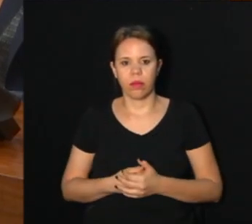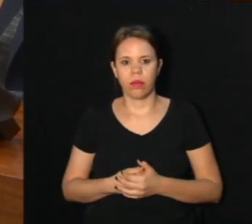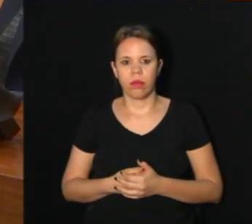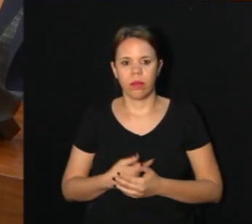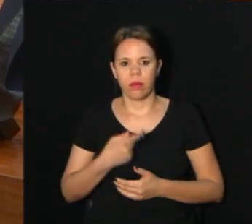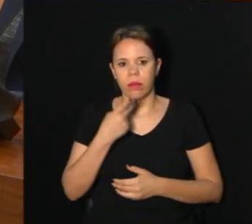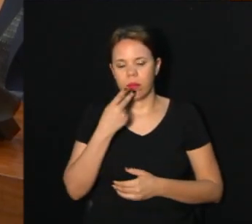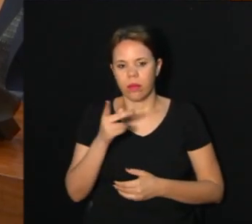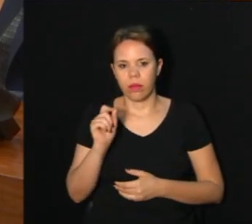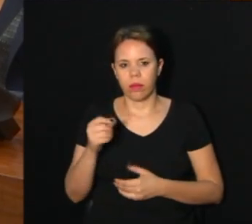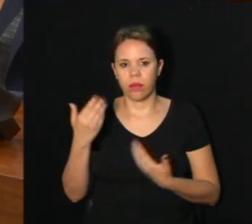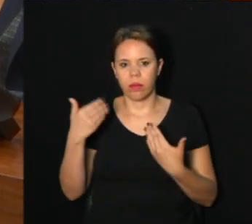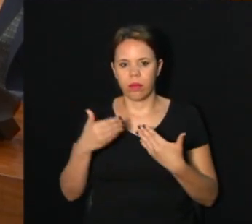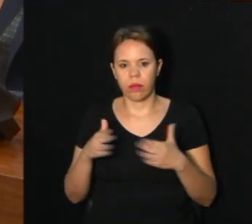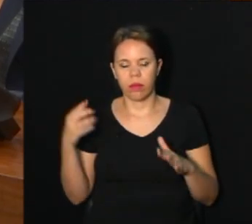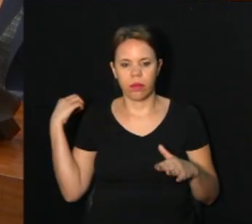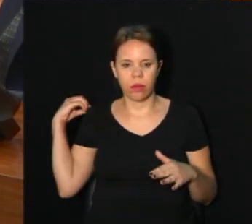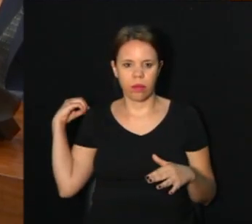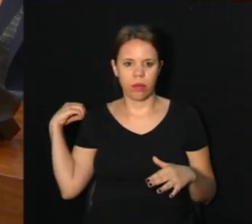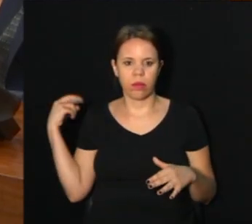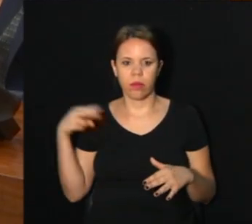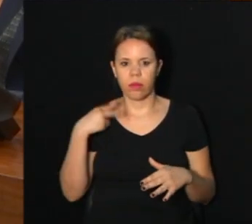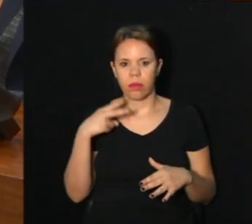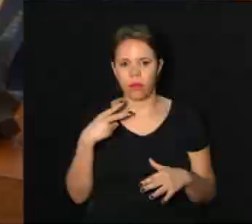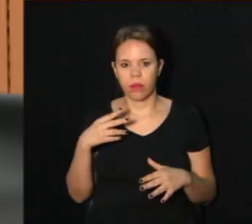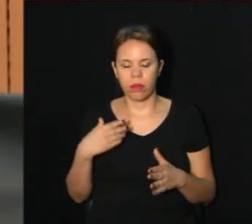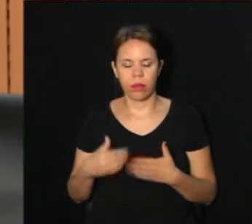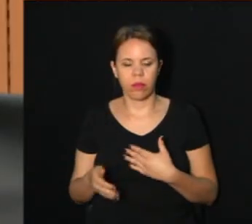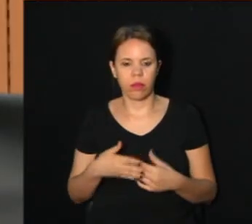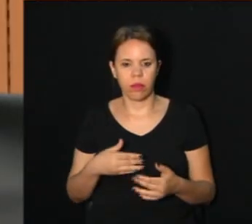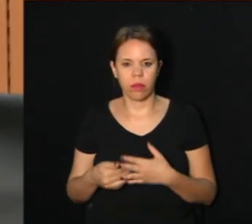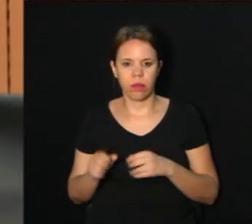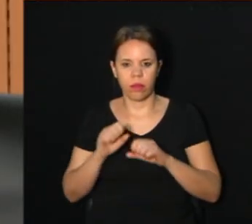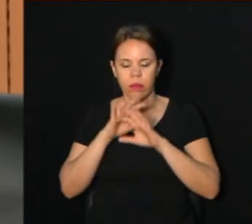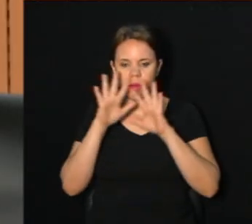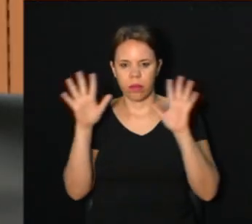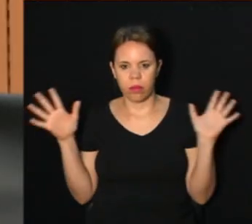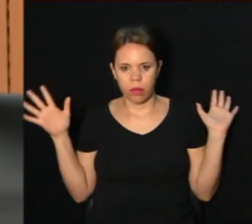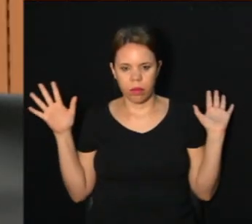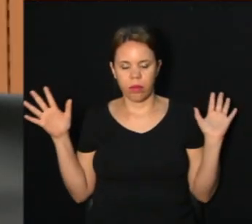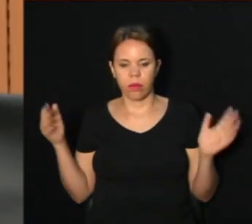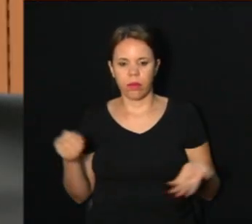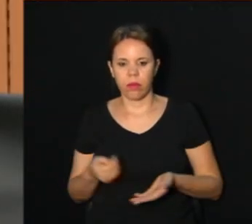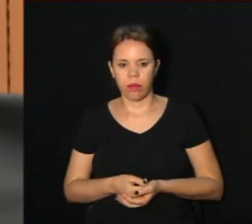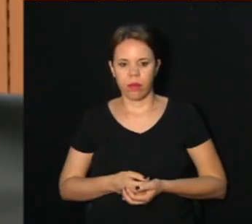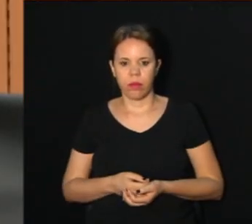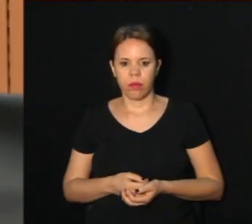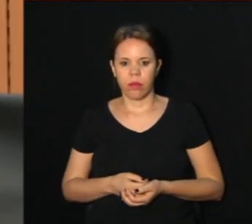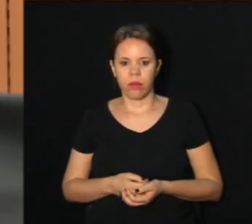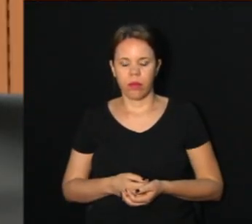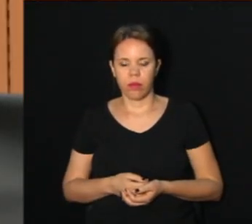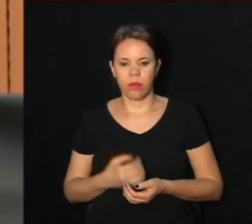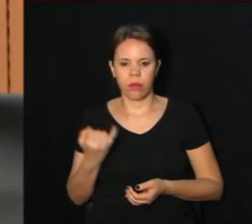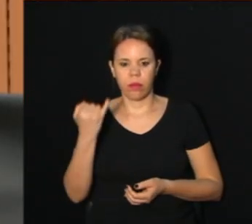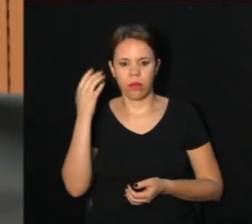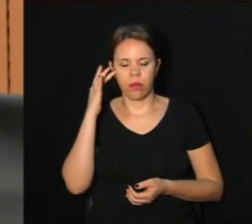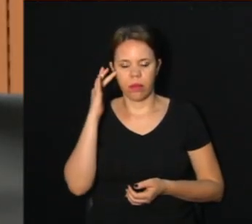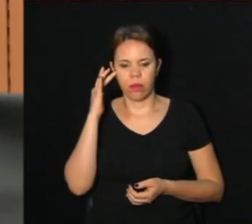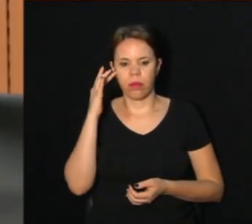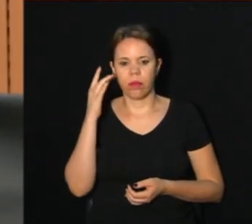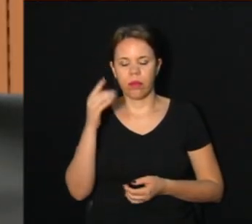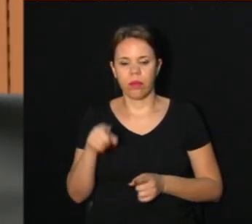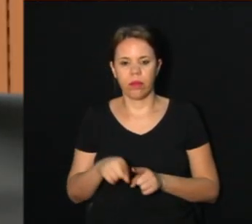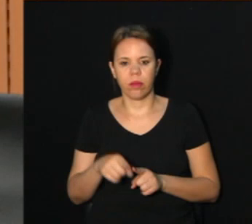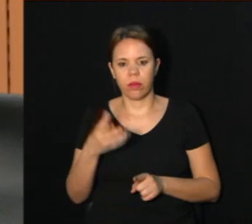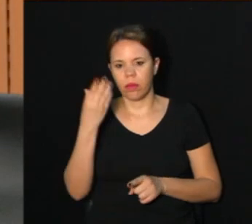que eu estou à disposição dos vereadores em qualquer esclarecimento. E acho que é importante também não deixar para trás